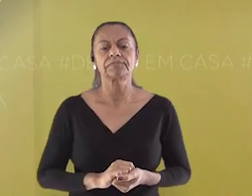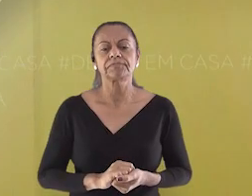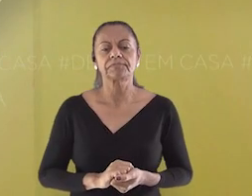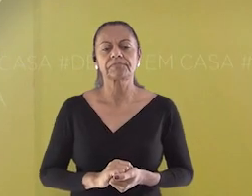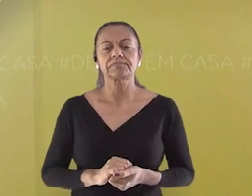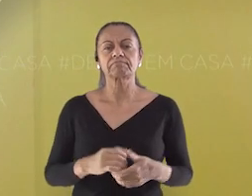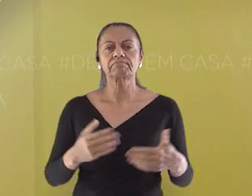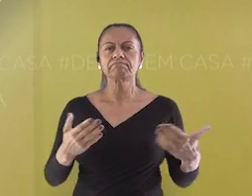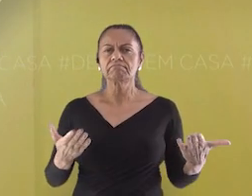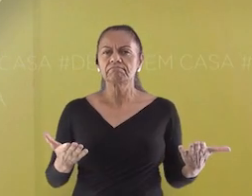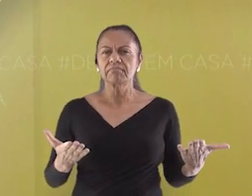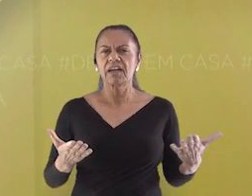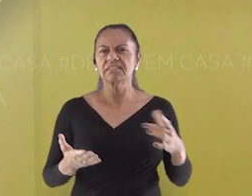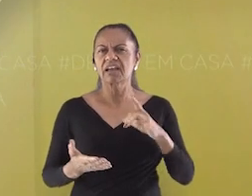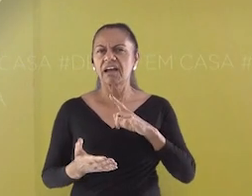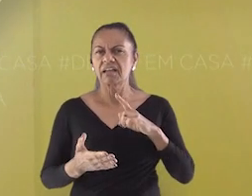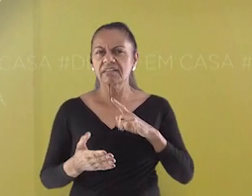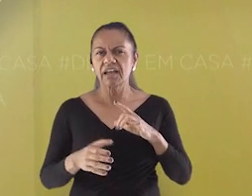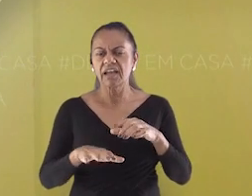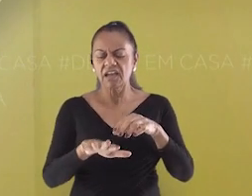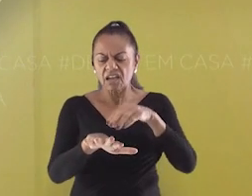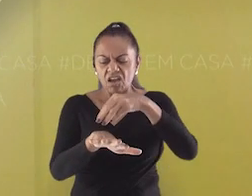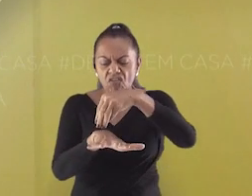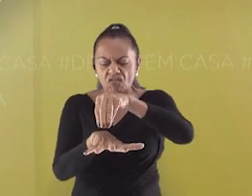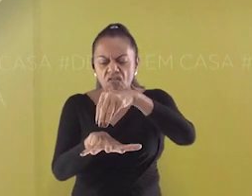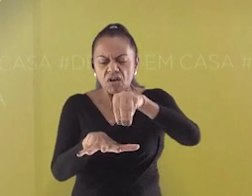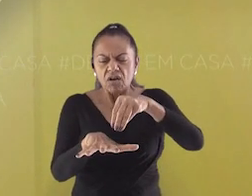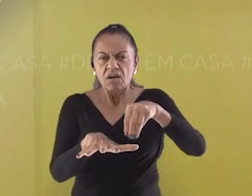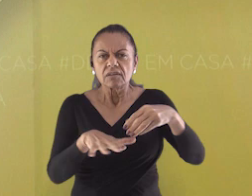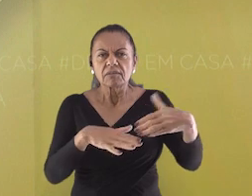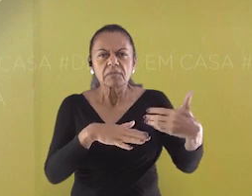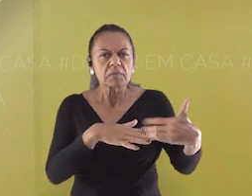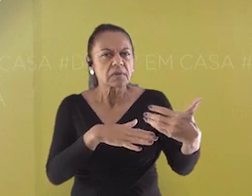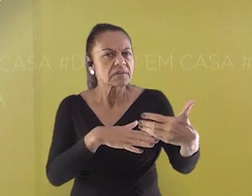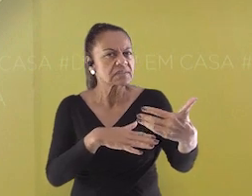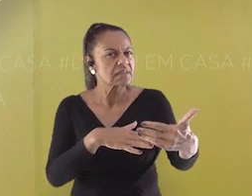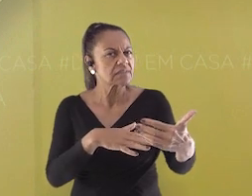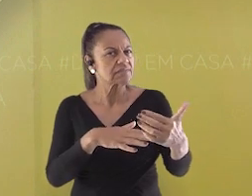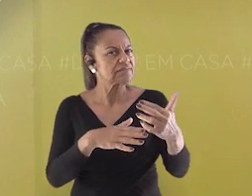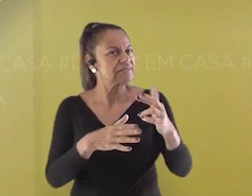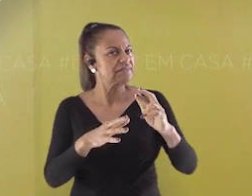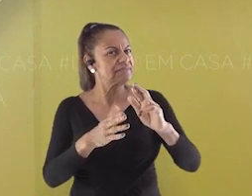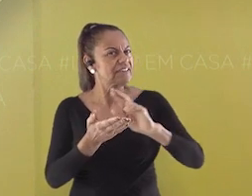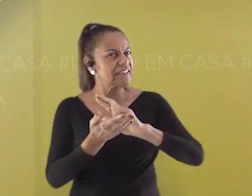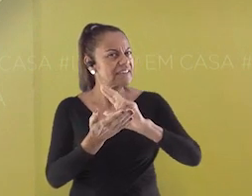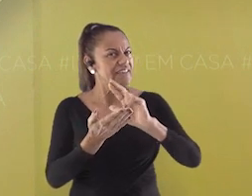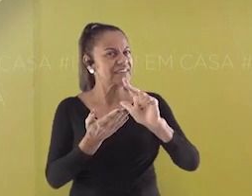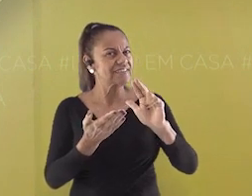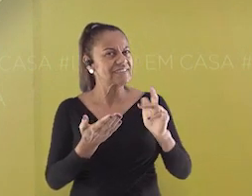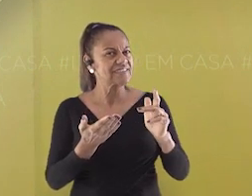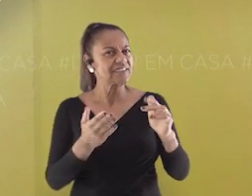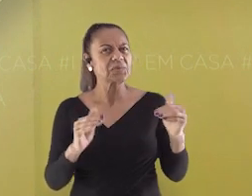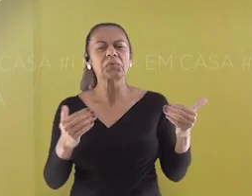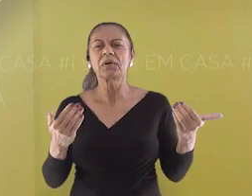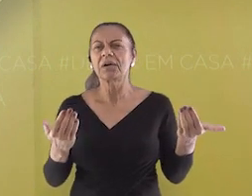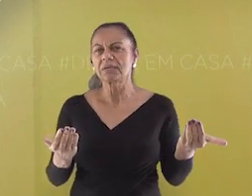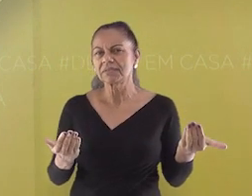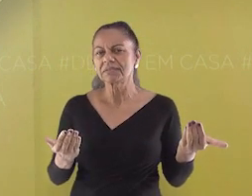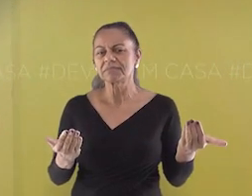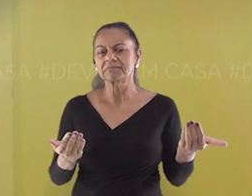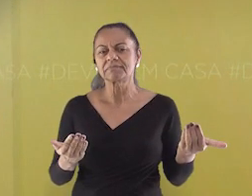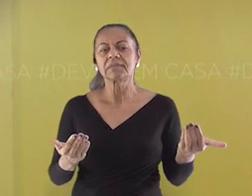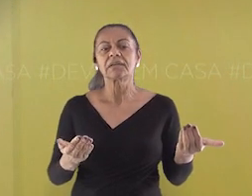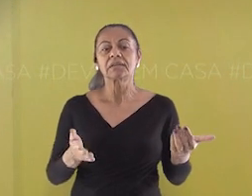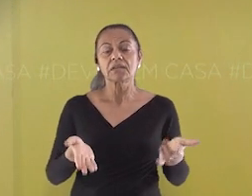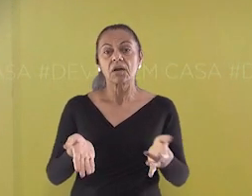fungos. Mas me diz aí, existem processos diferentes de fossilização? Quais são